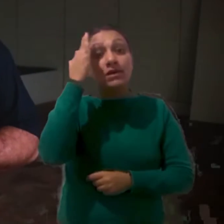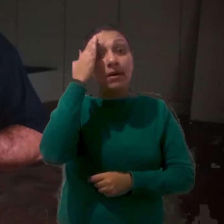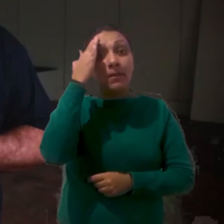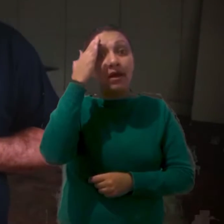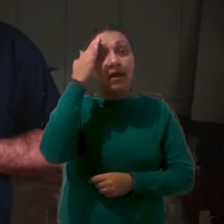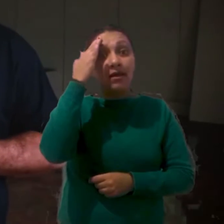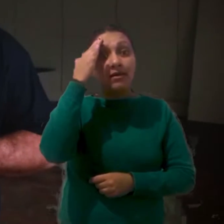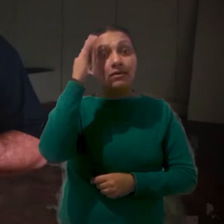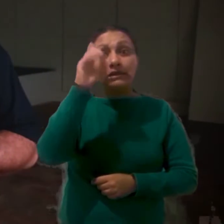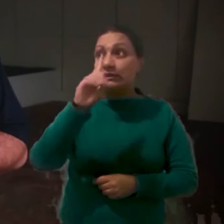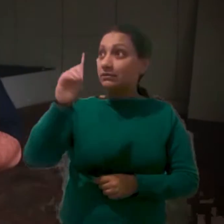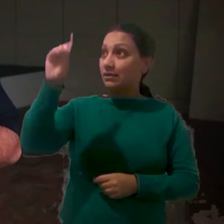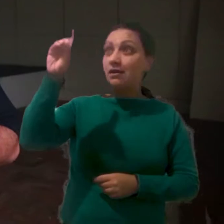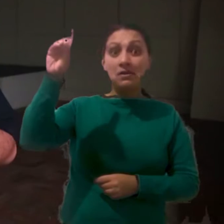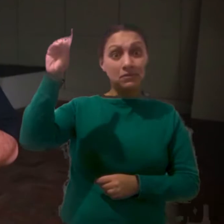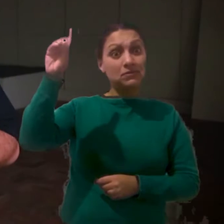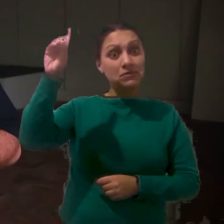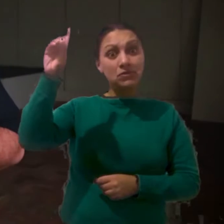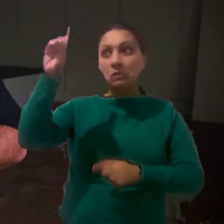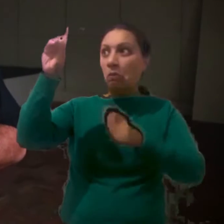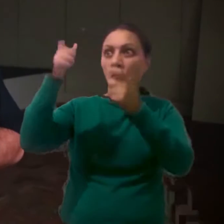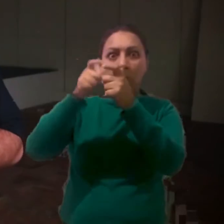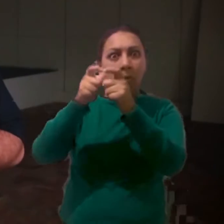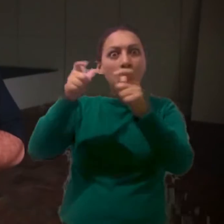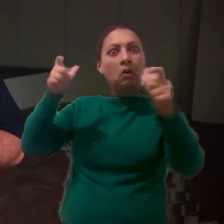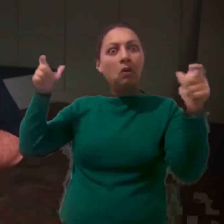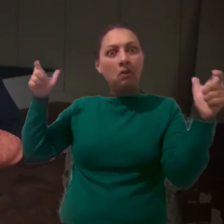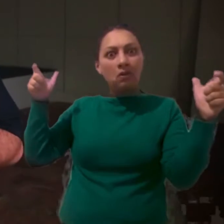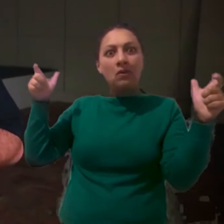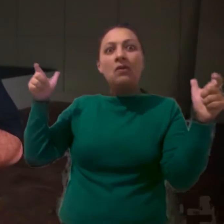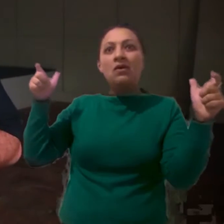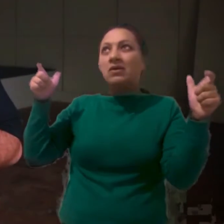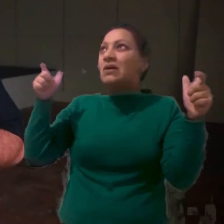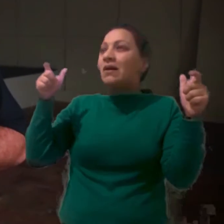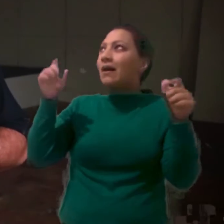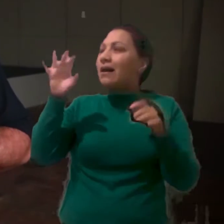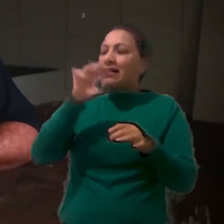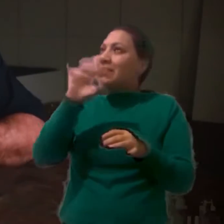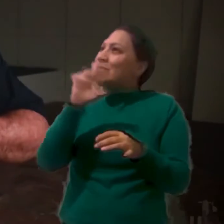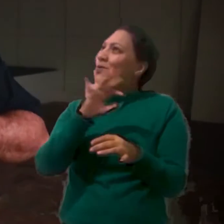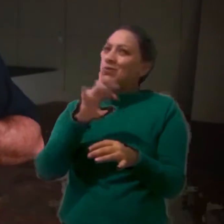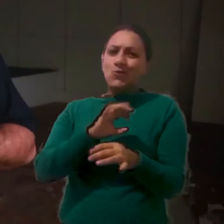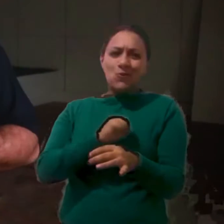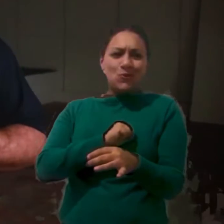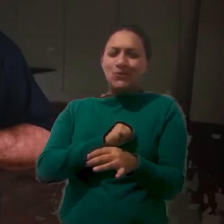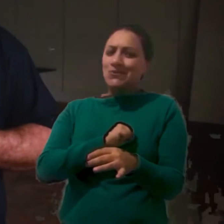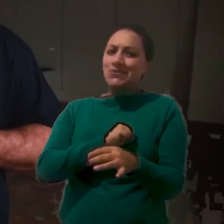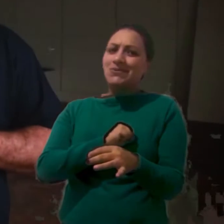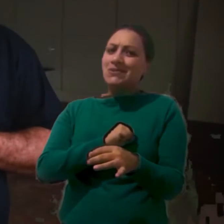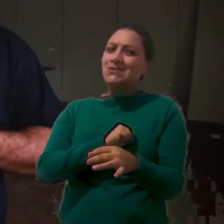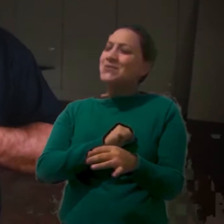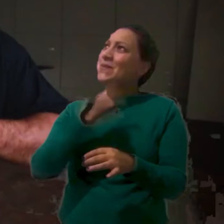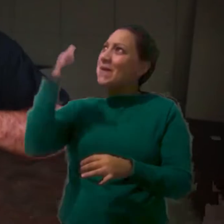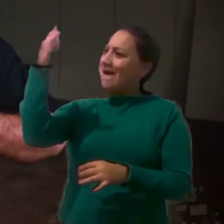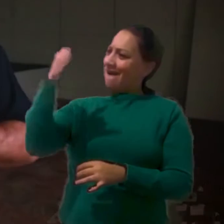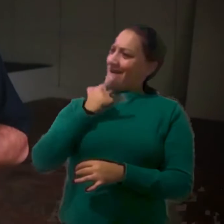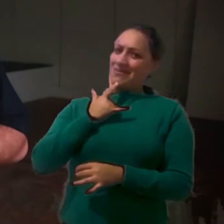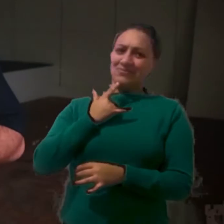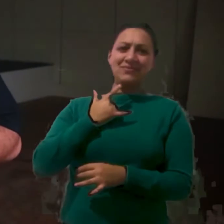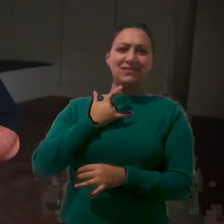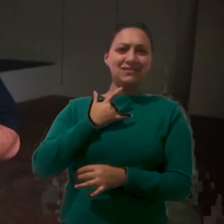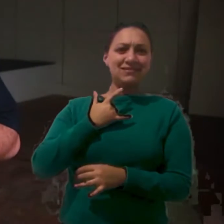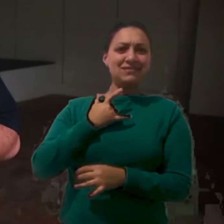saber que nós temos um deus um deus tão grande um deus tão amoroso um deus que nos ama de uma forma